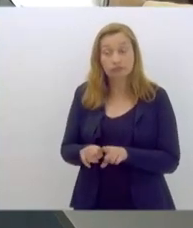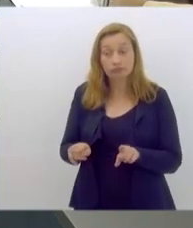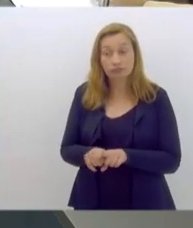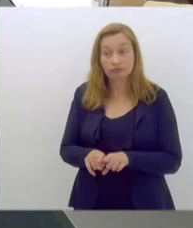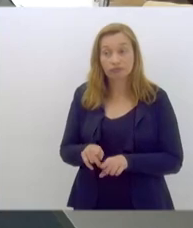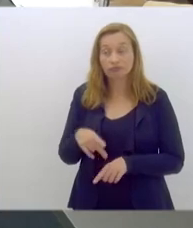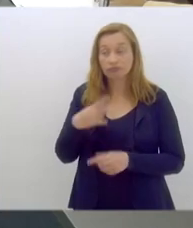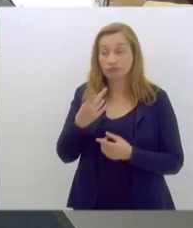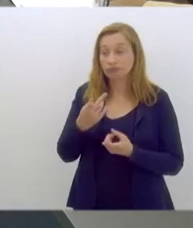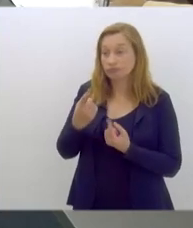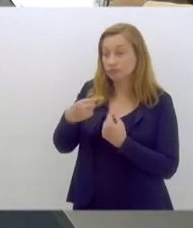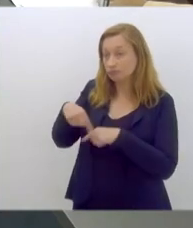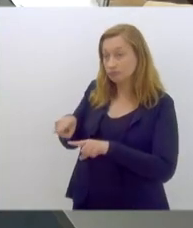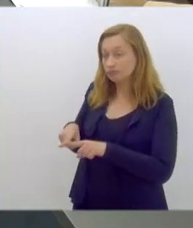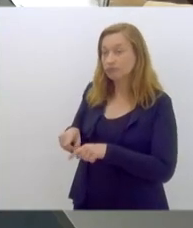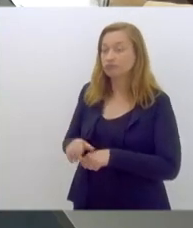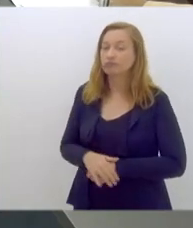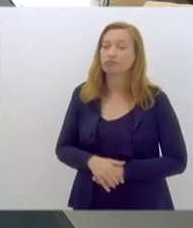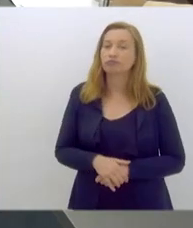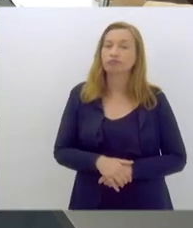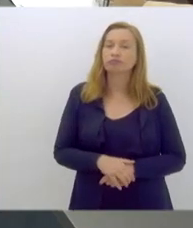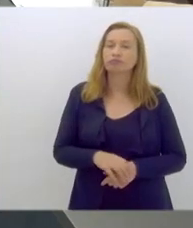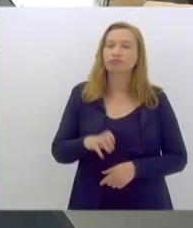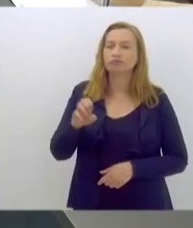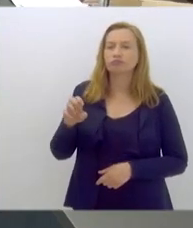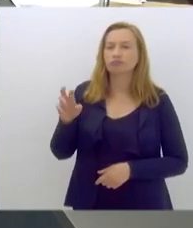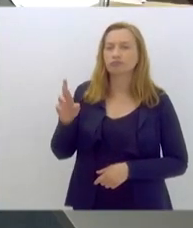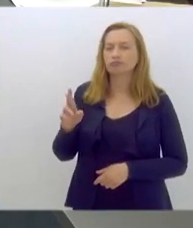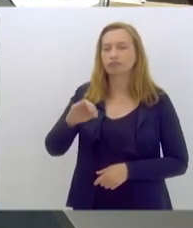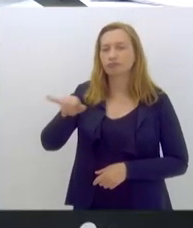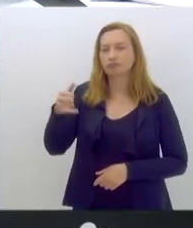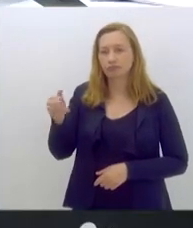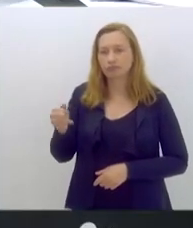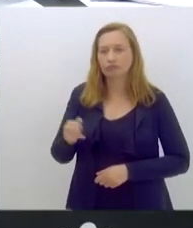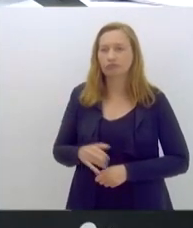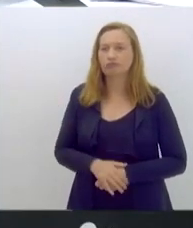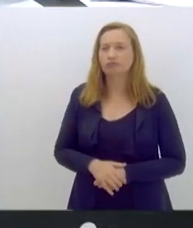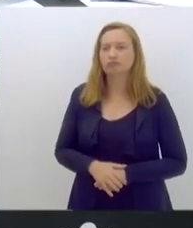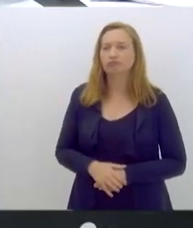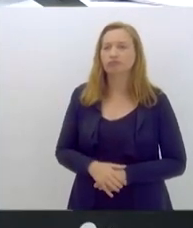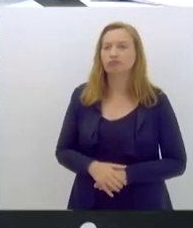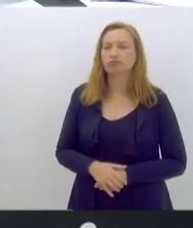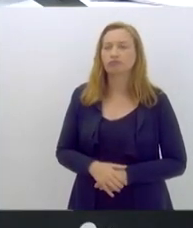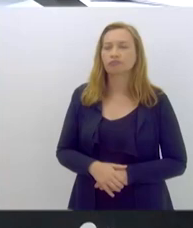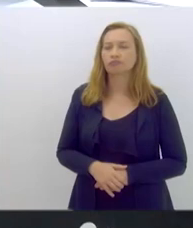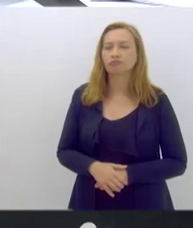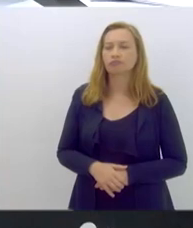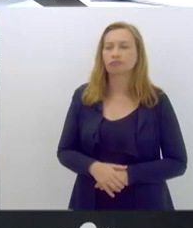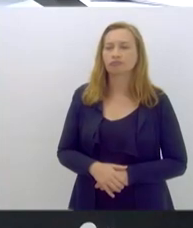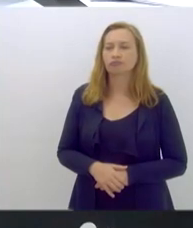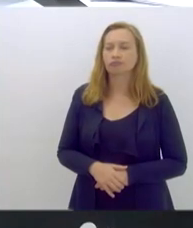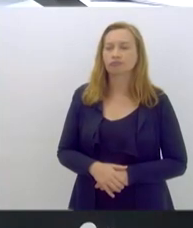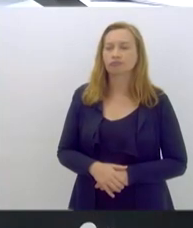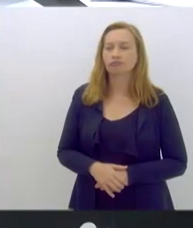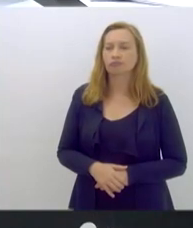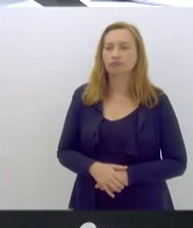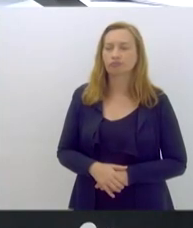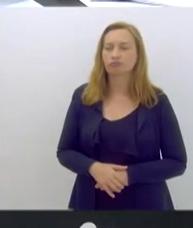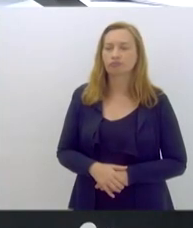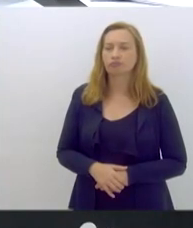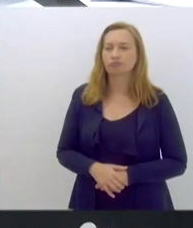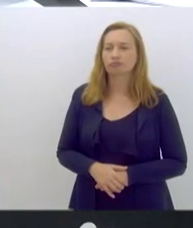posicionaram o contrário a UERJ a UERJ extinguiu